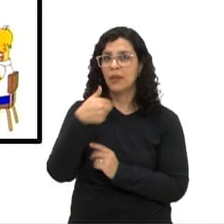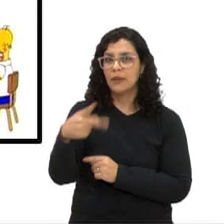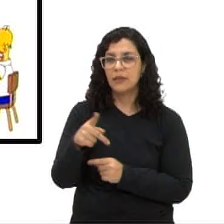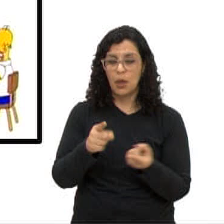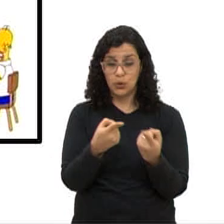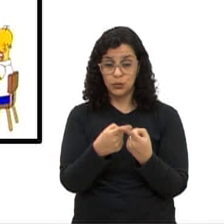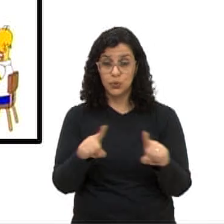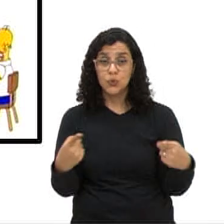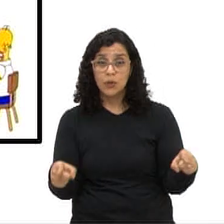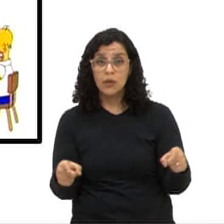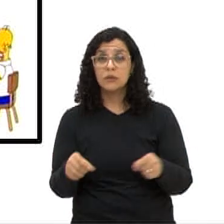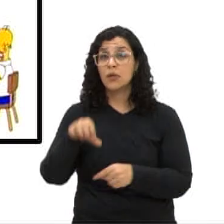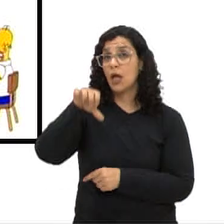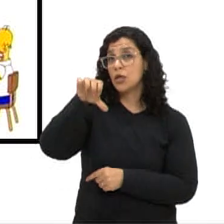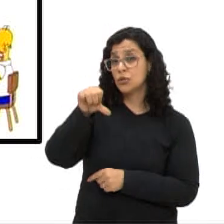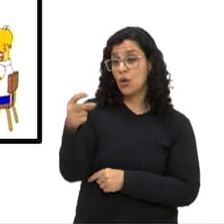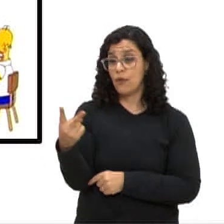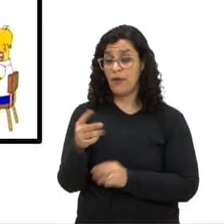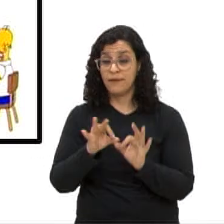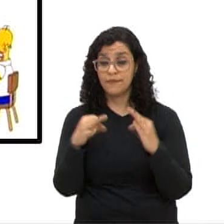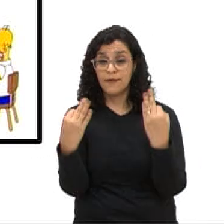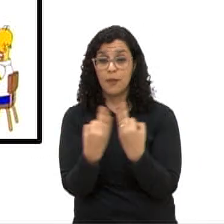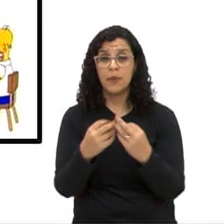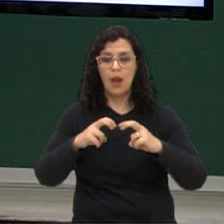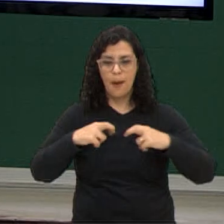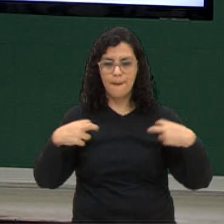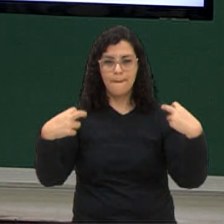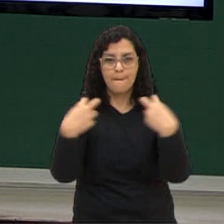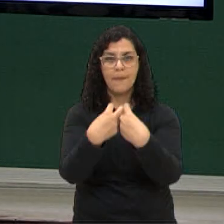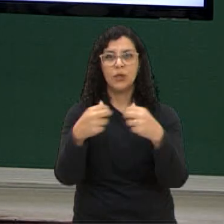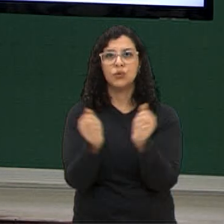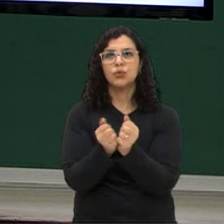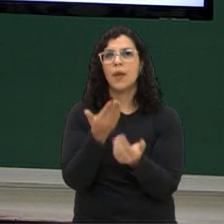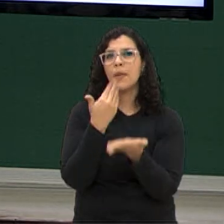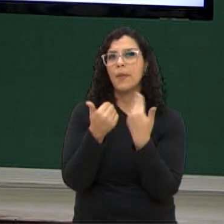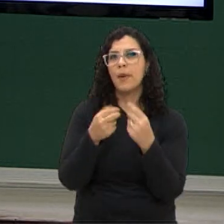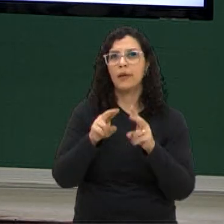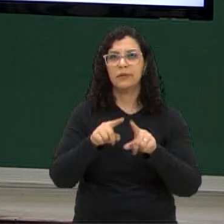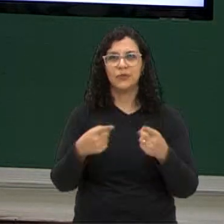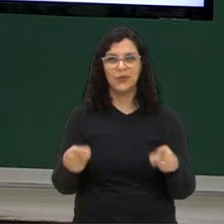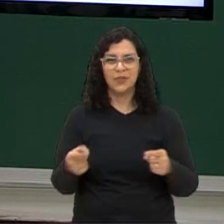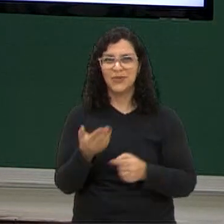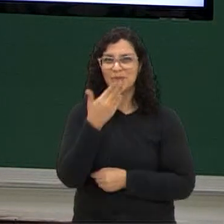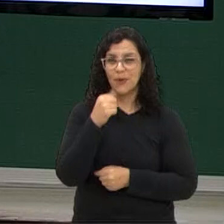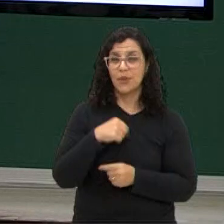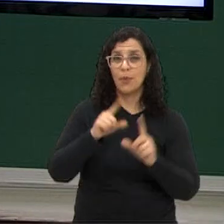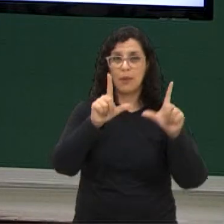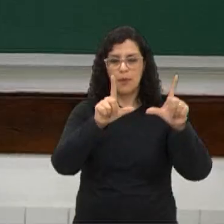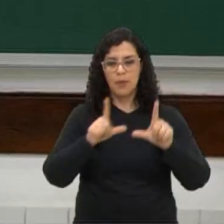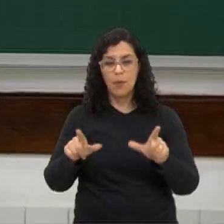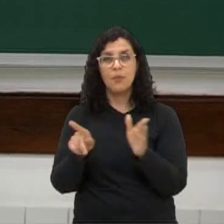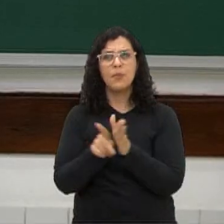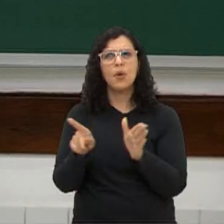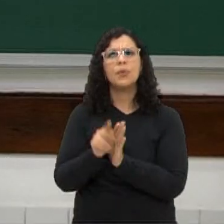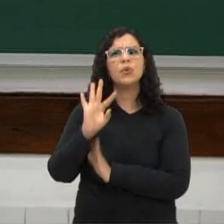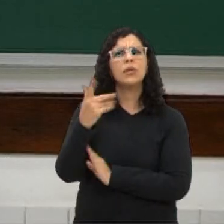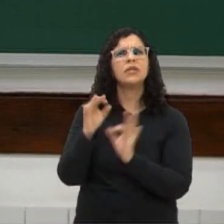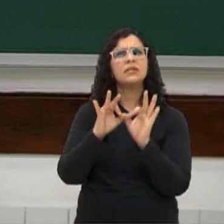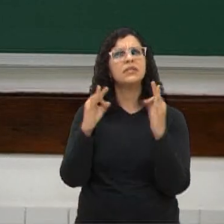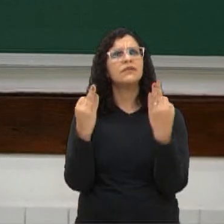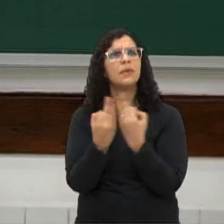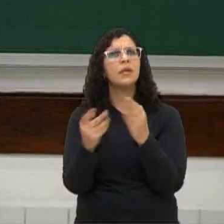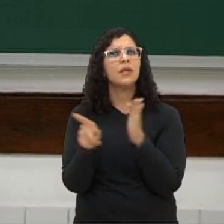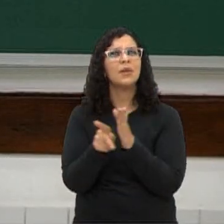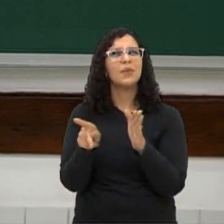né? E às 9 eles jantam a família toda reunida. Então, essa é uma história em quadrinhos da rotina da família